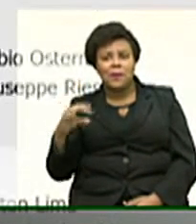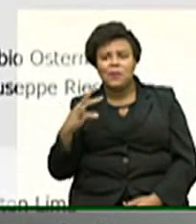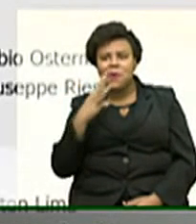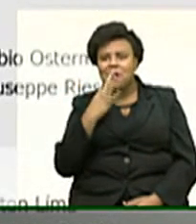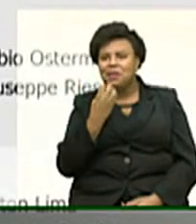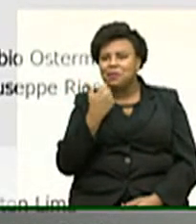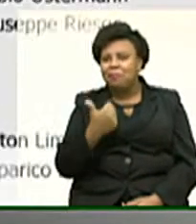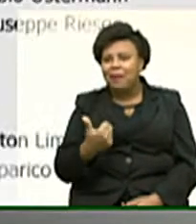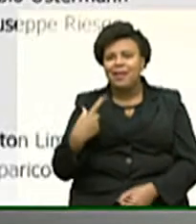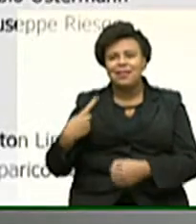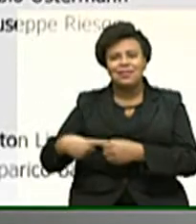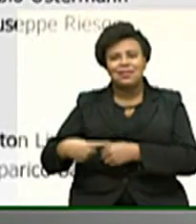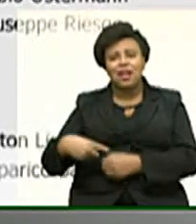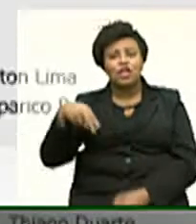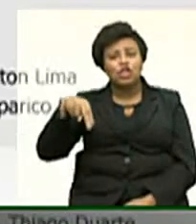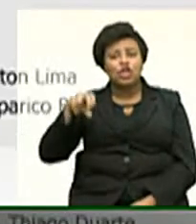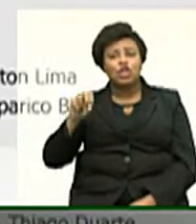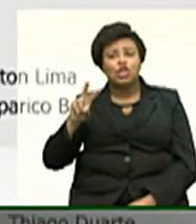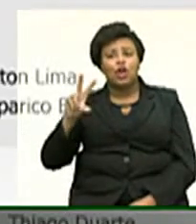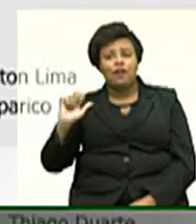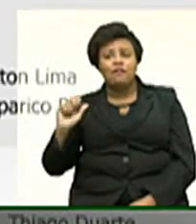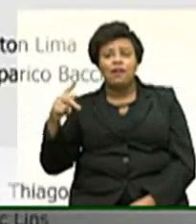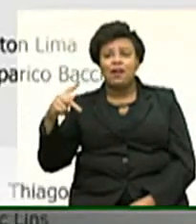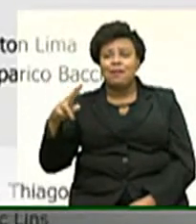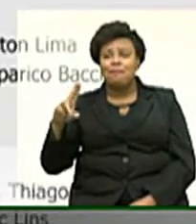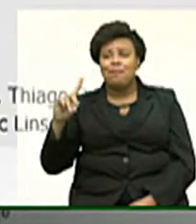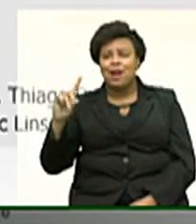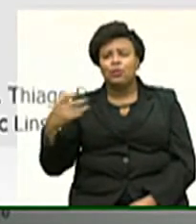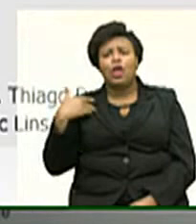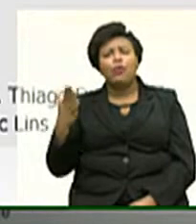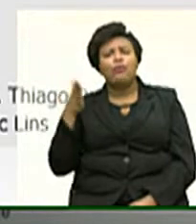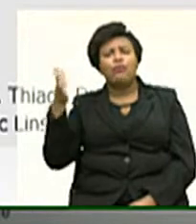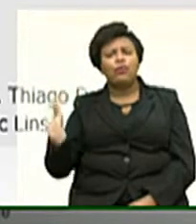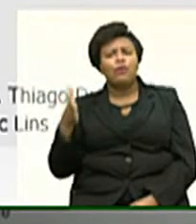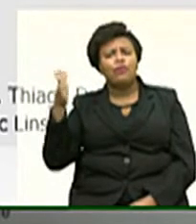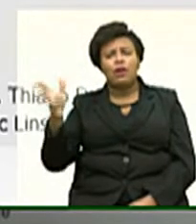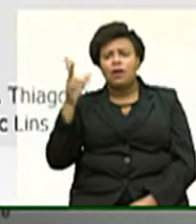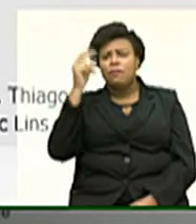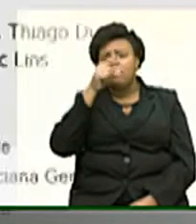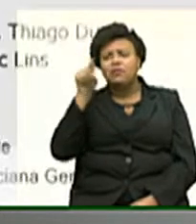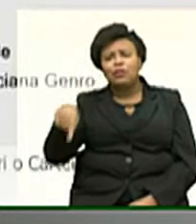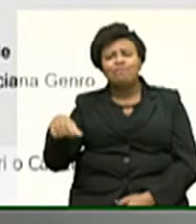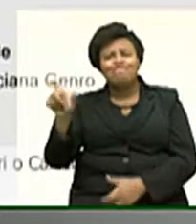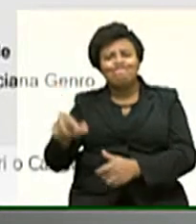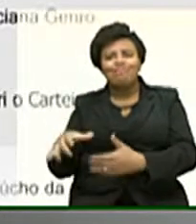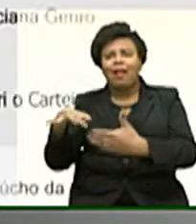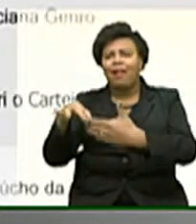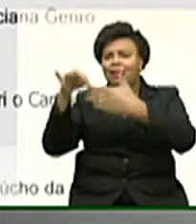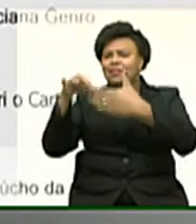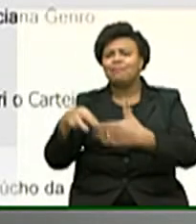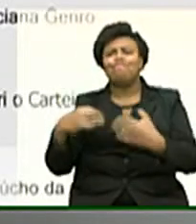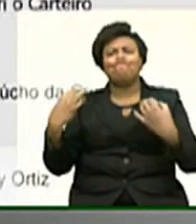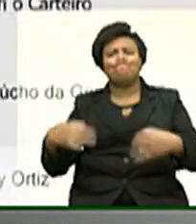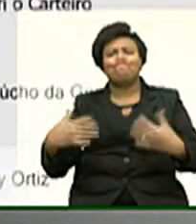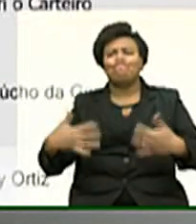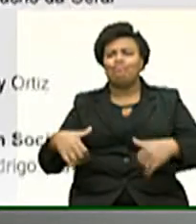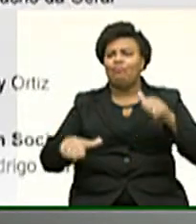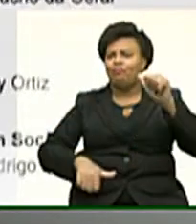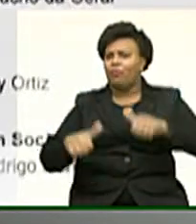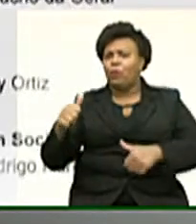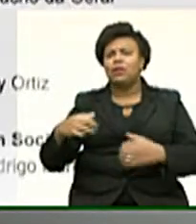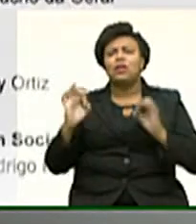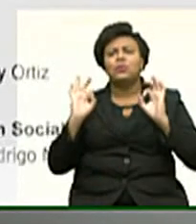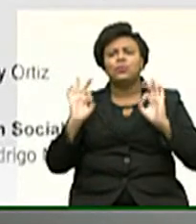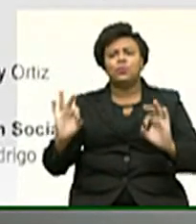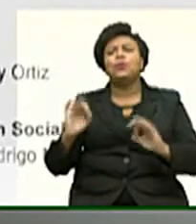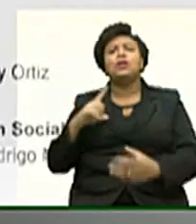Nova Pádua, estive várias vezes na prefeitura, são muitas lideranças extremamente qualificadas, não é? E comprometidas com a